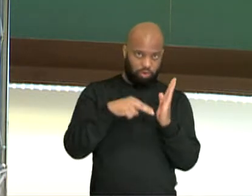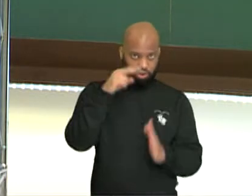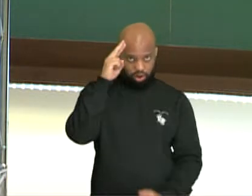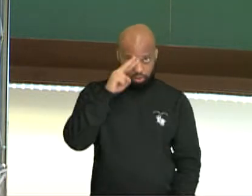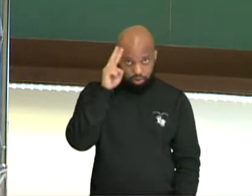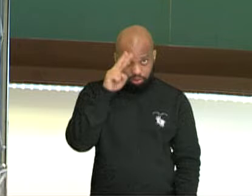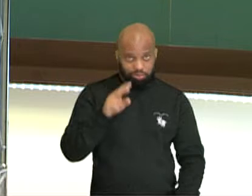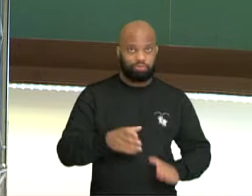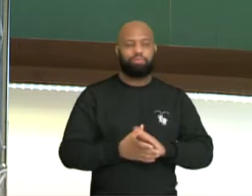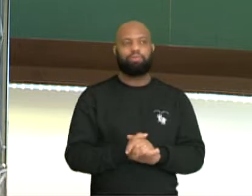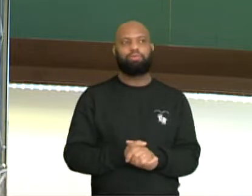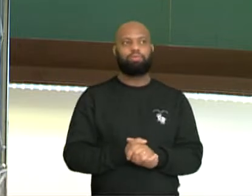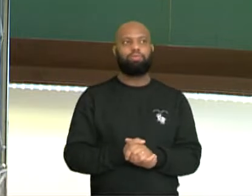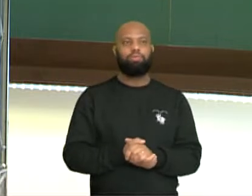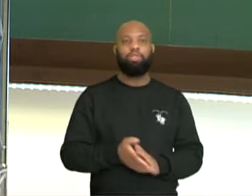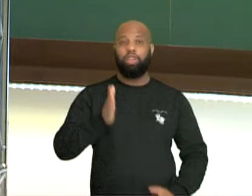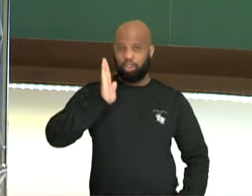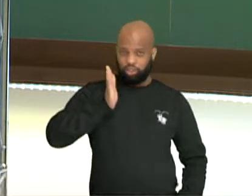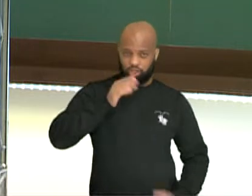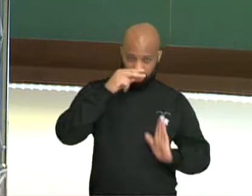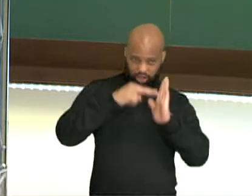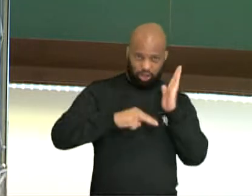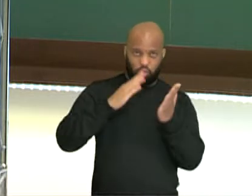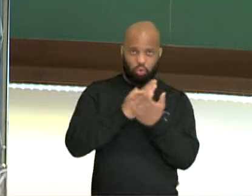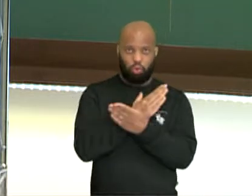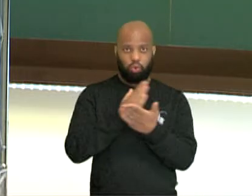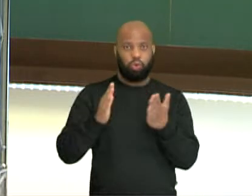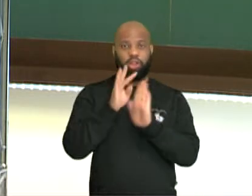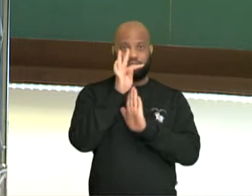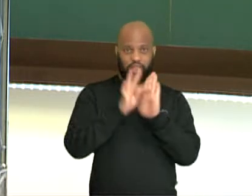lembra? Já leu alguma entrevista?